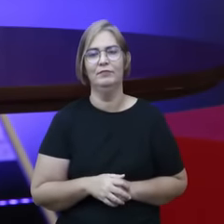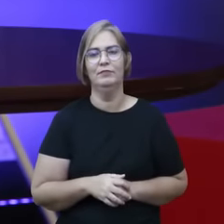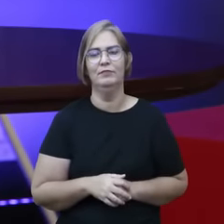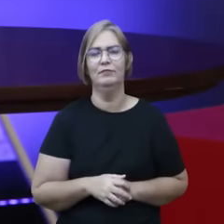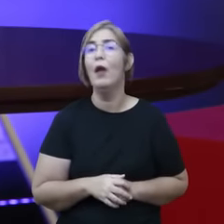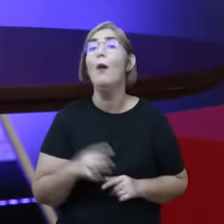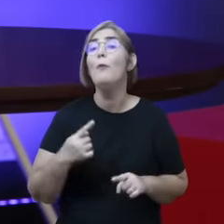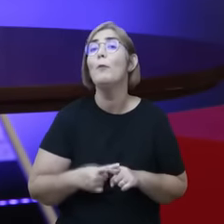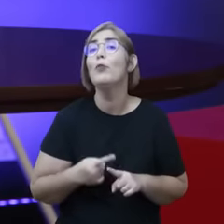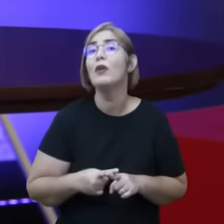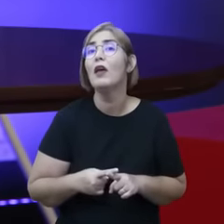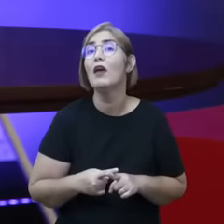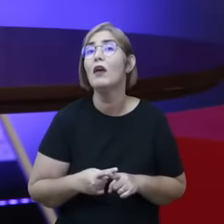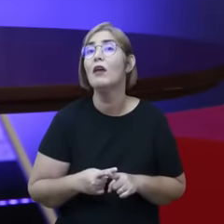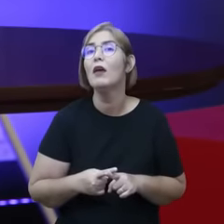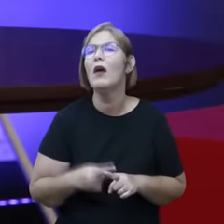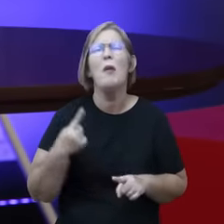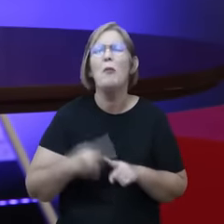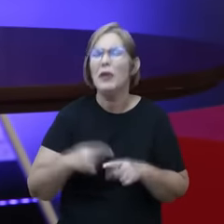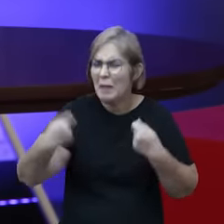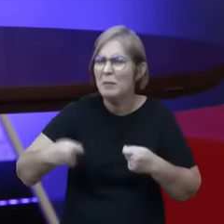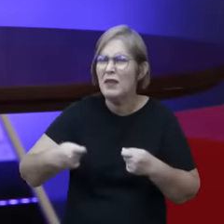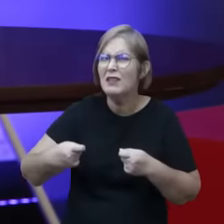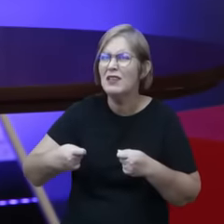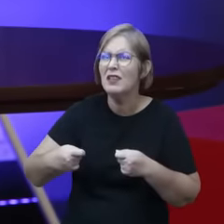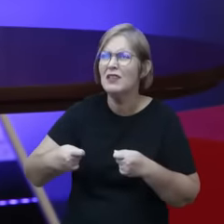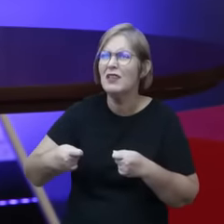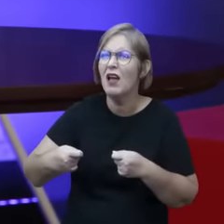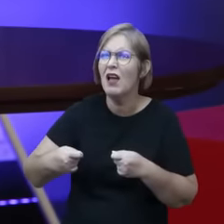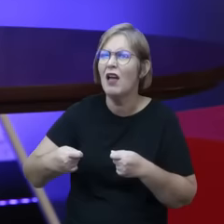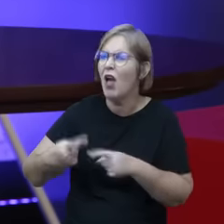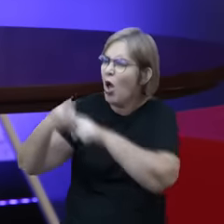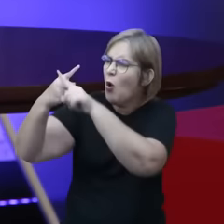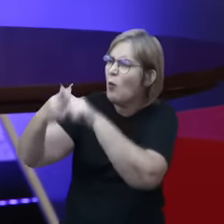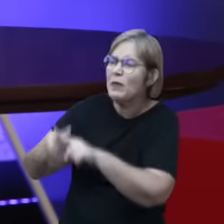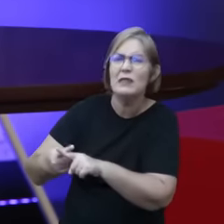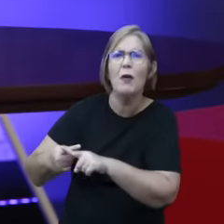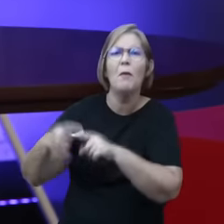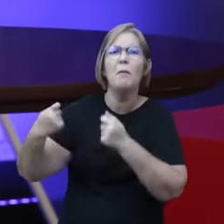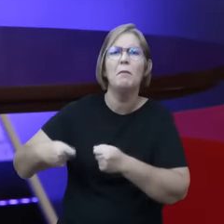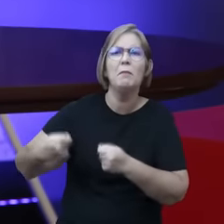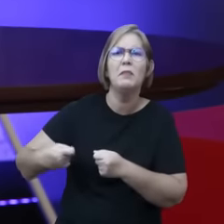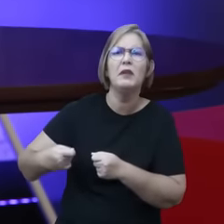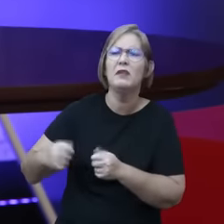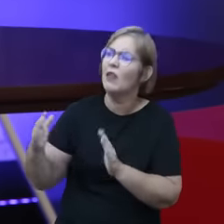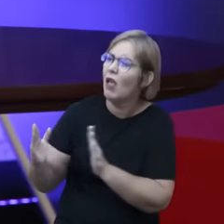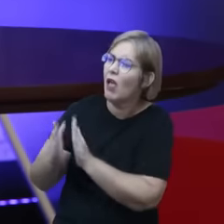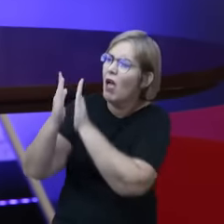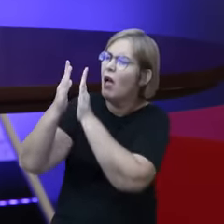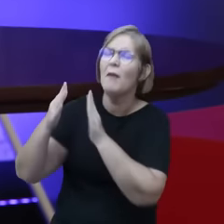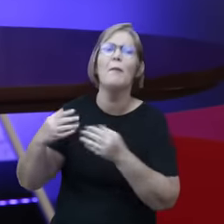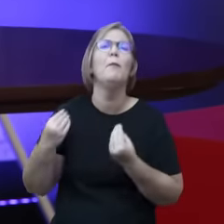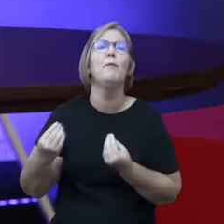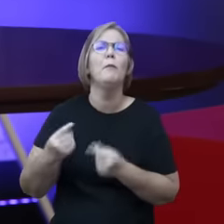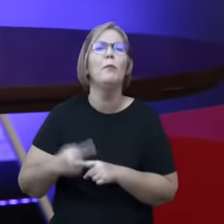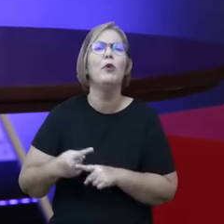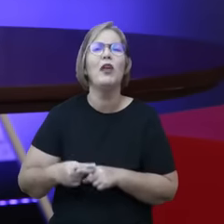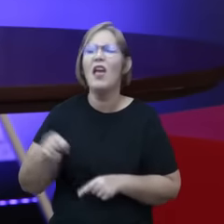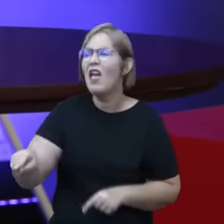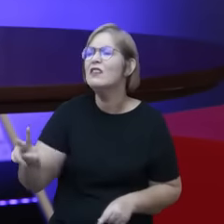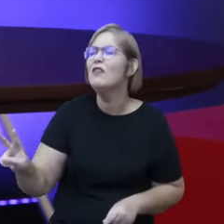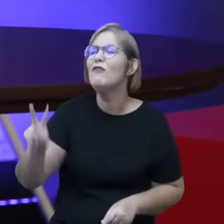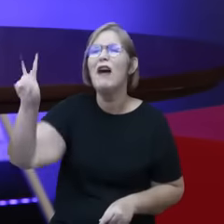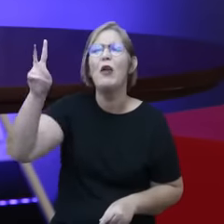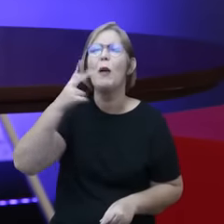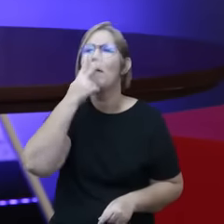Por que não? Por que que esses valores são menos do que esses outros que nos que estão impostos na nossa condição, né,